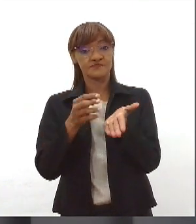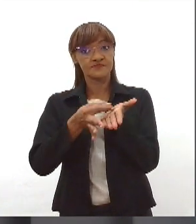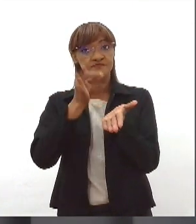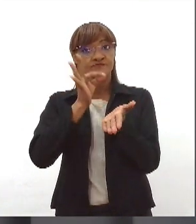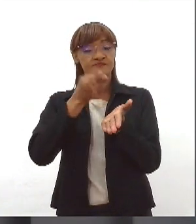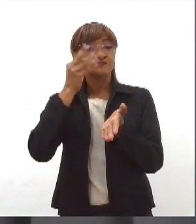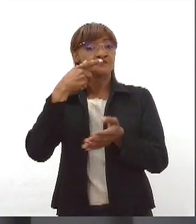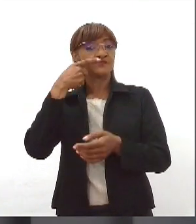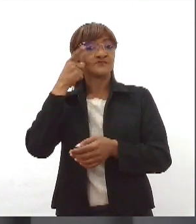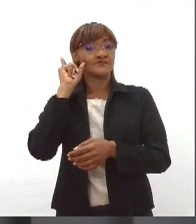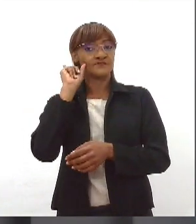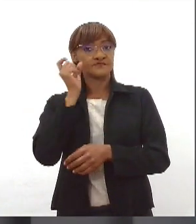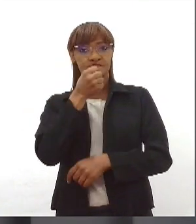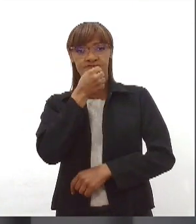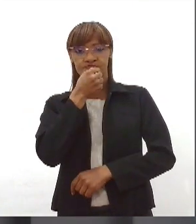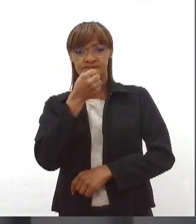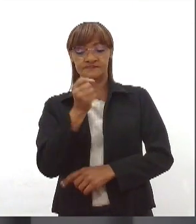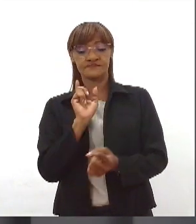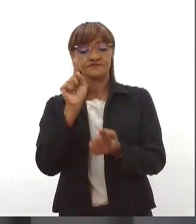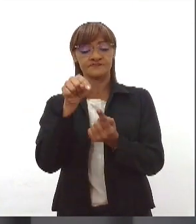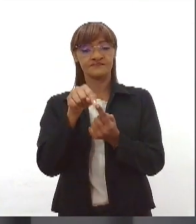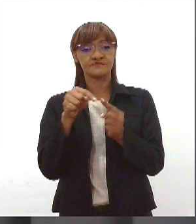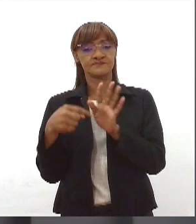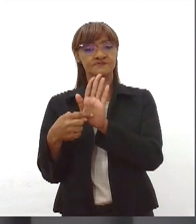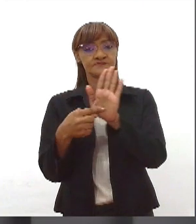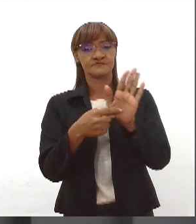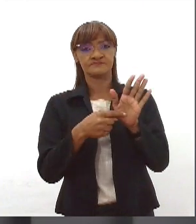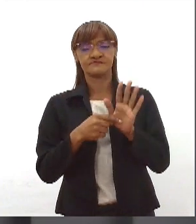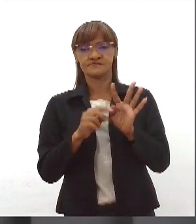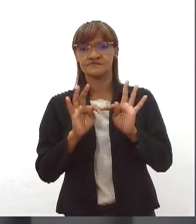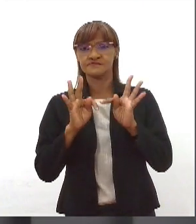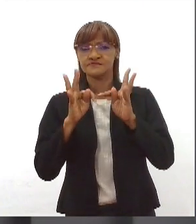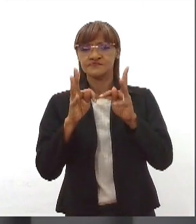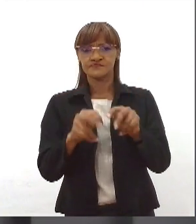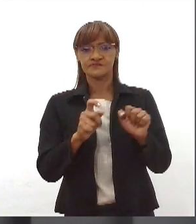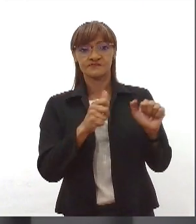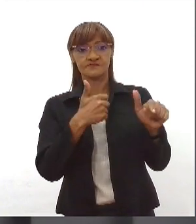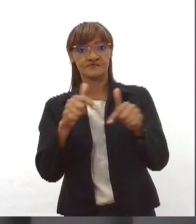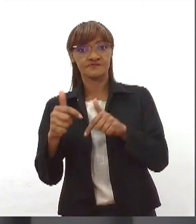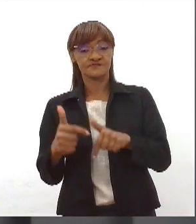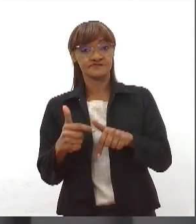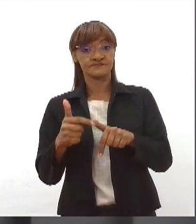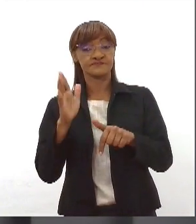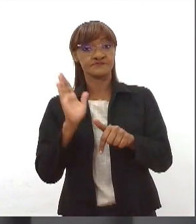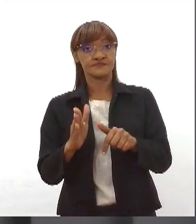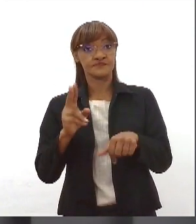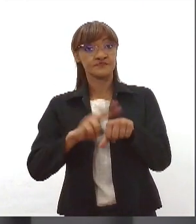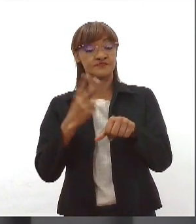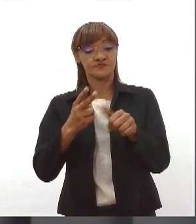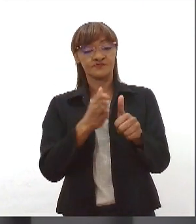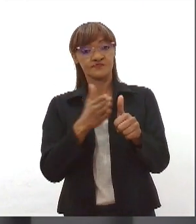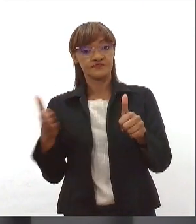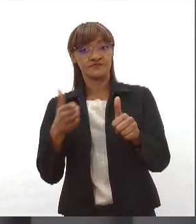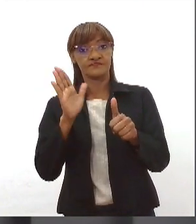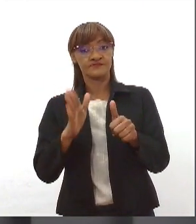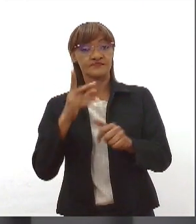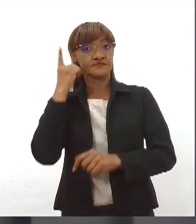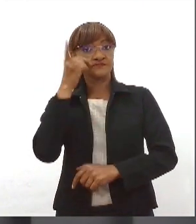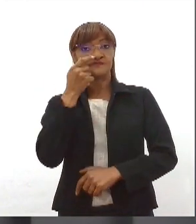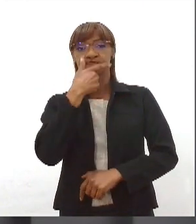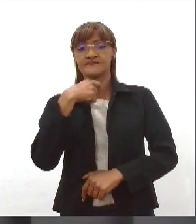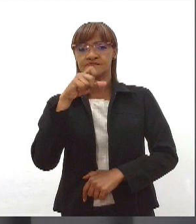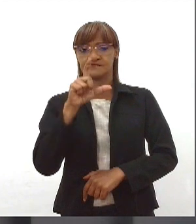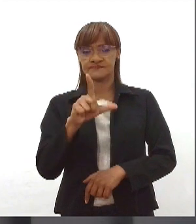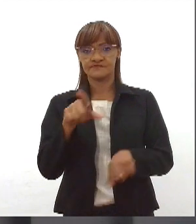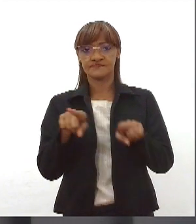com o objetivo de apresentar as ações das duas legislaturas do deputado estadual Luciano bispo e da sua gestão